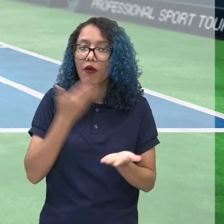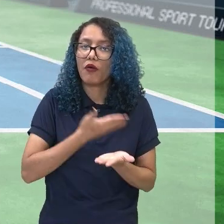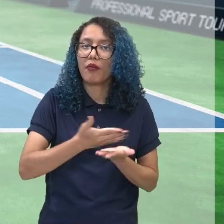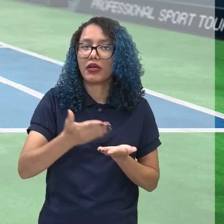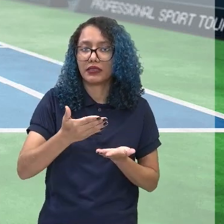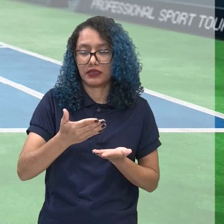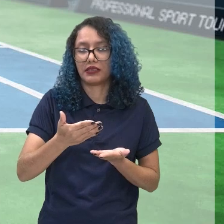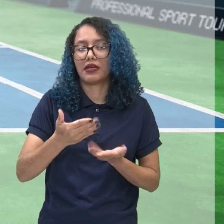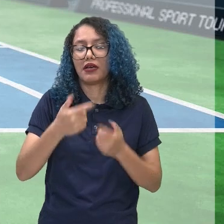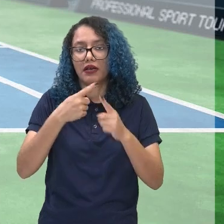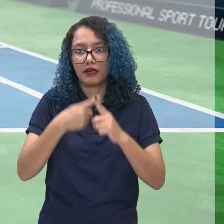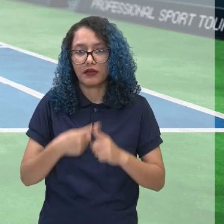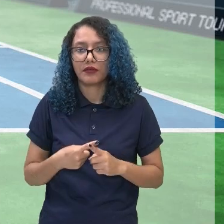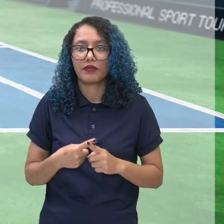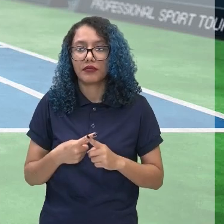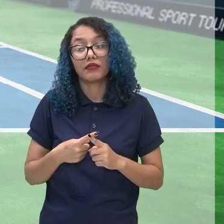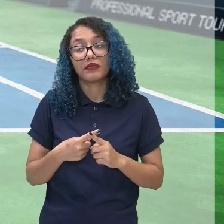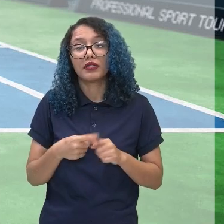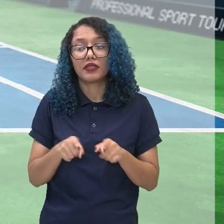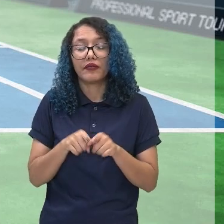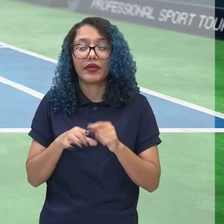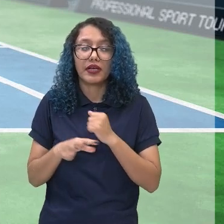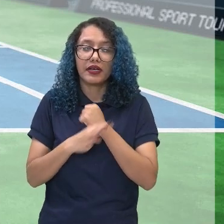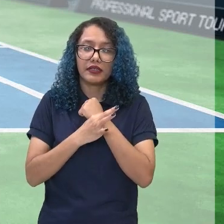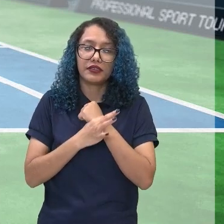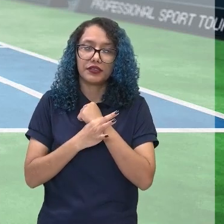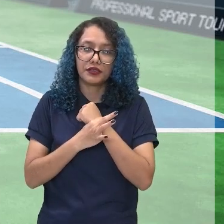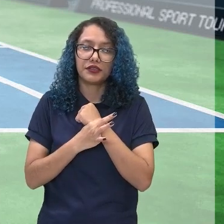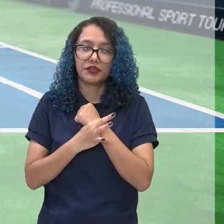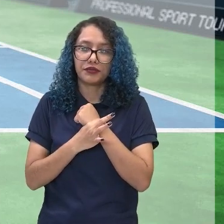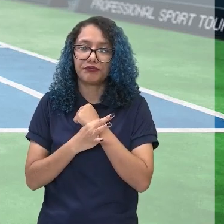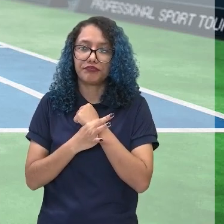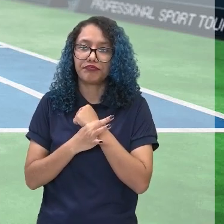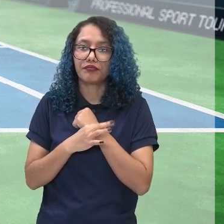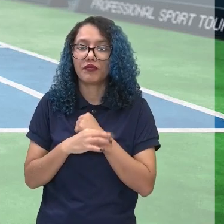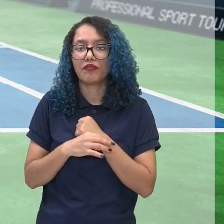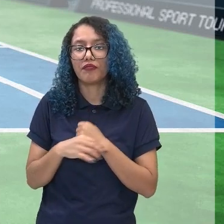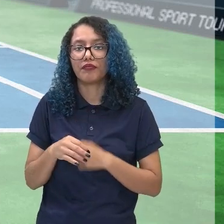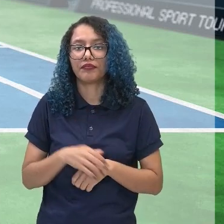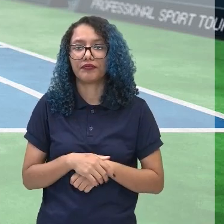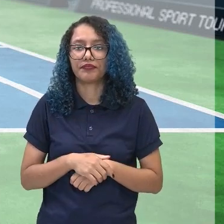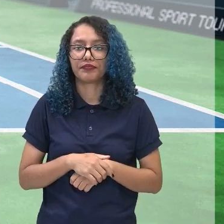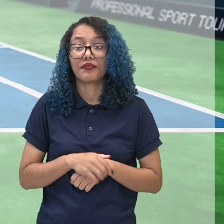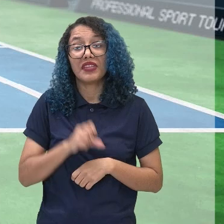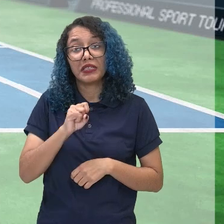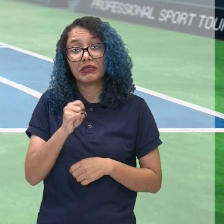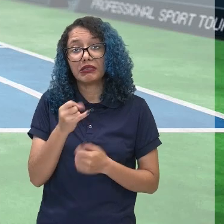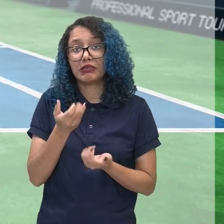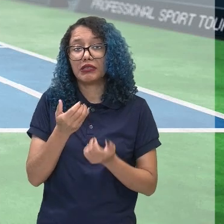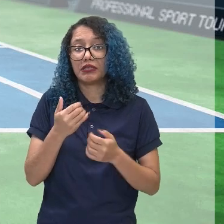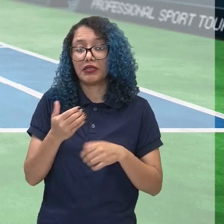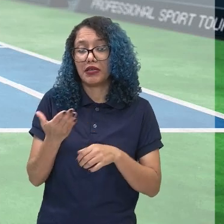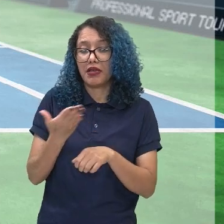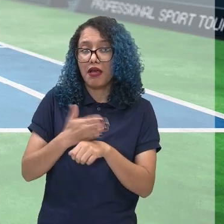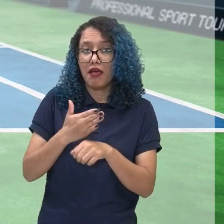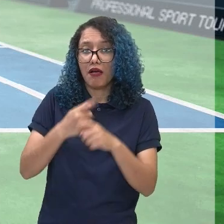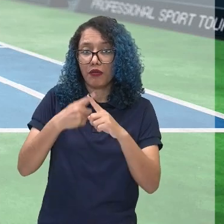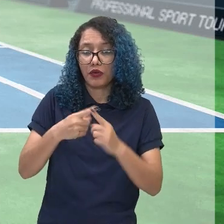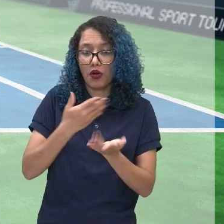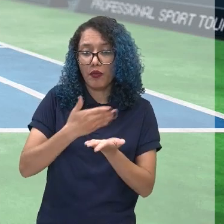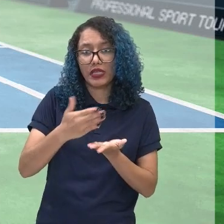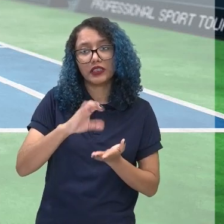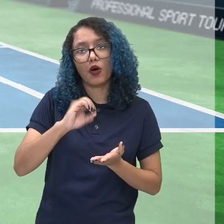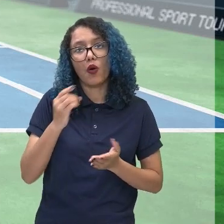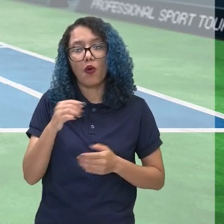quem sabe, garantir aí a possibilidade de escolher se vai iniciar o jogo ou se vai escolher o lado da